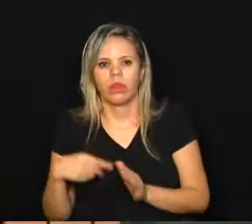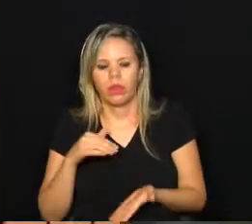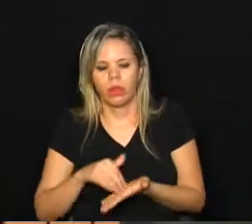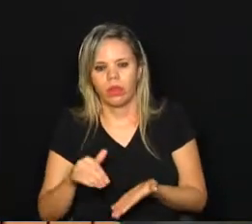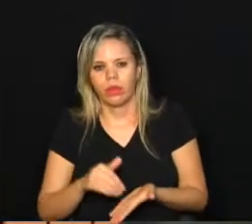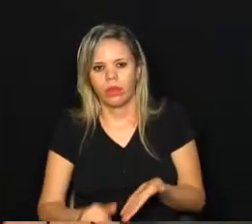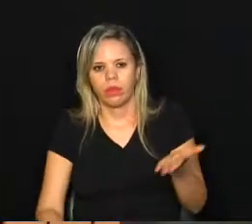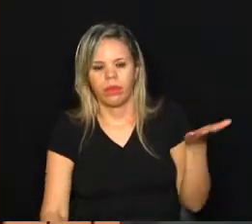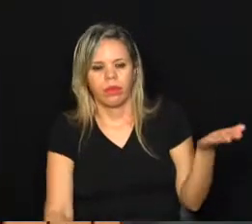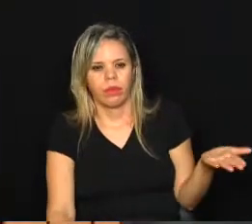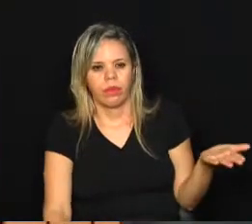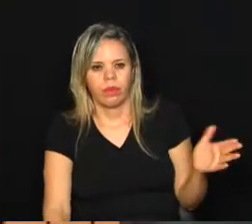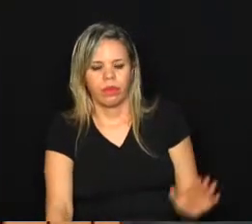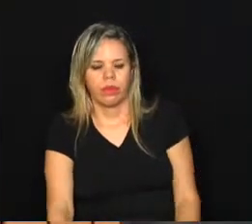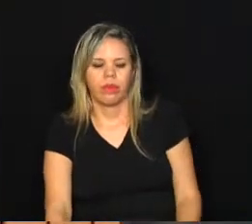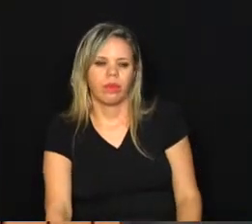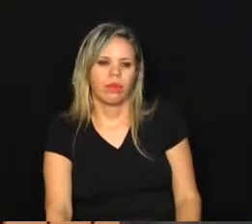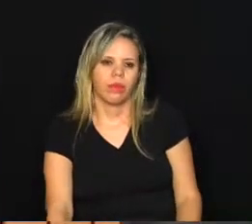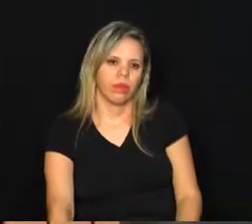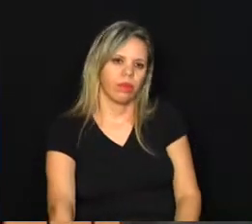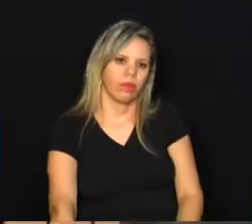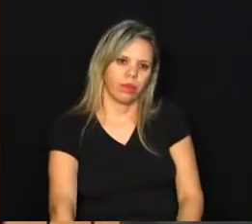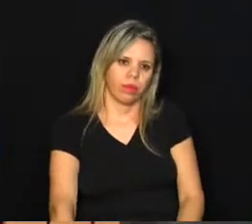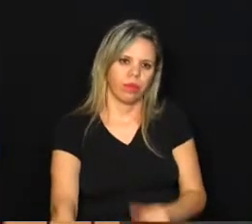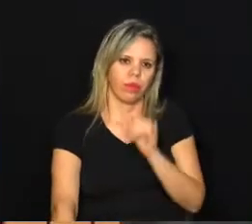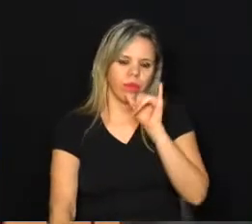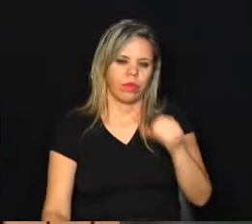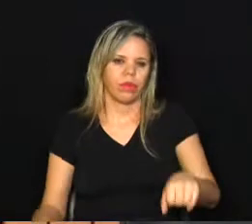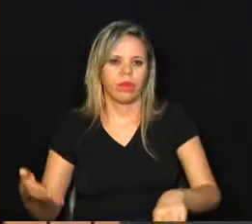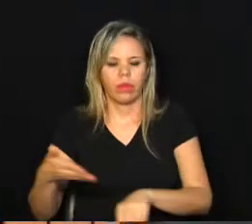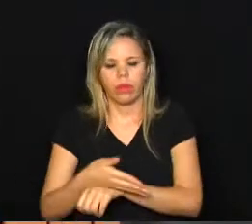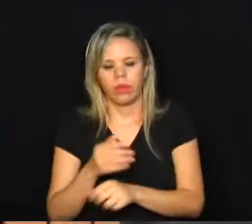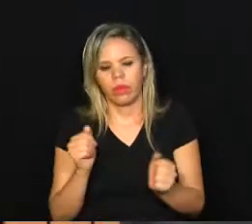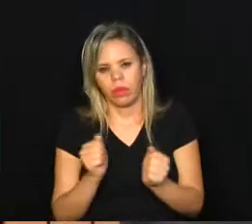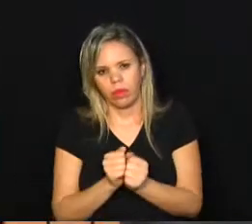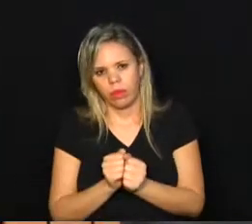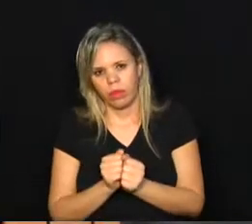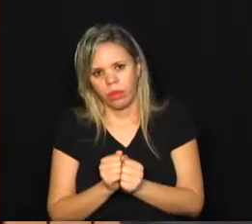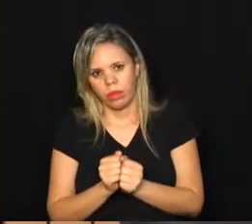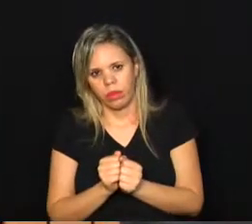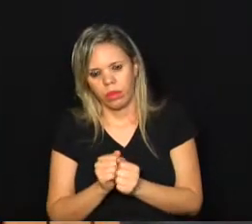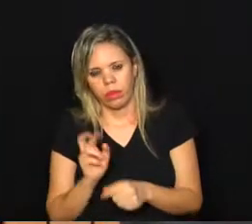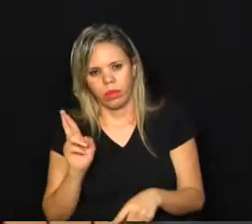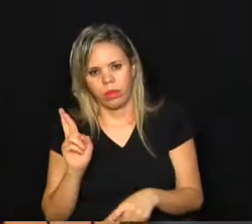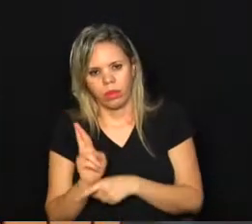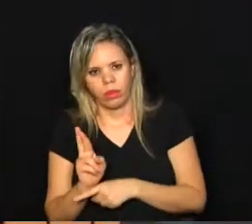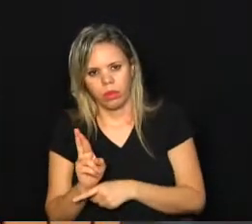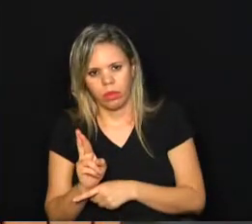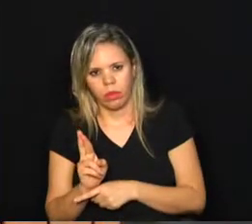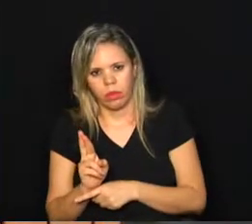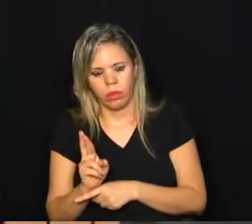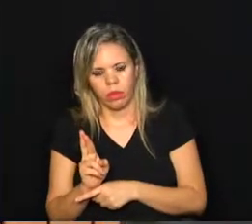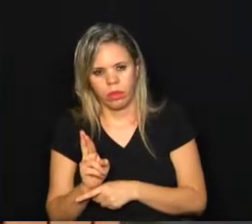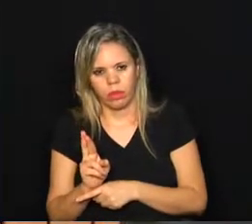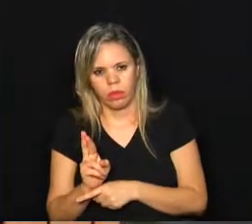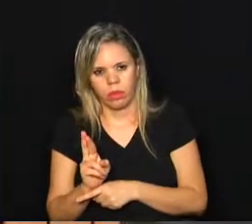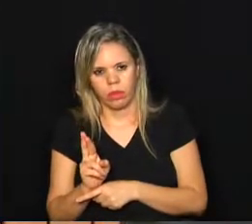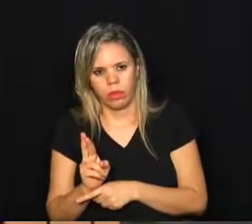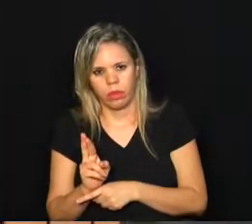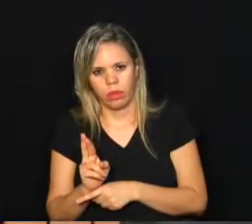secretária, Adriana, quero dizer que entrou aqui junto com a gente o representante do gabinete